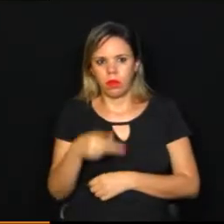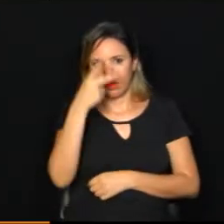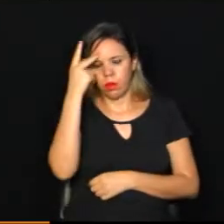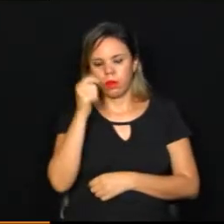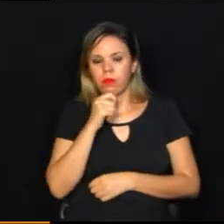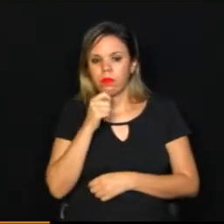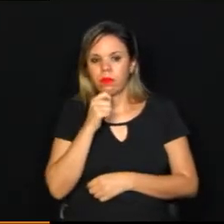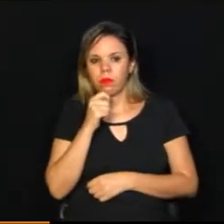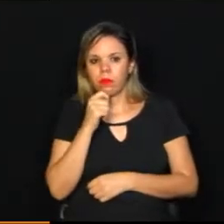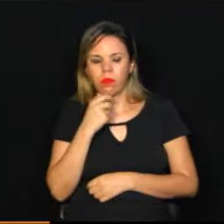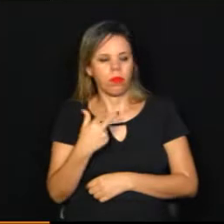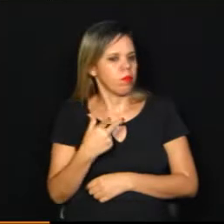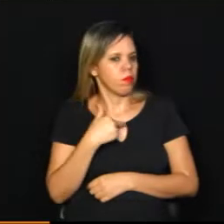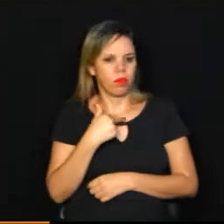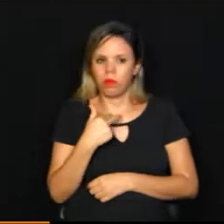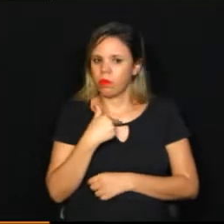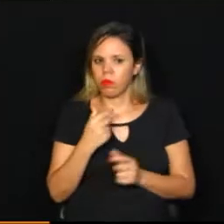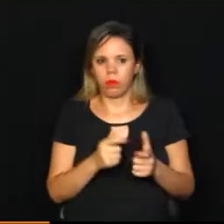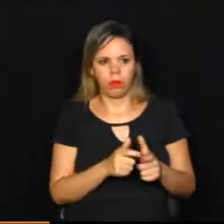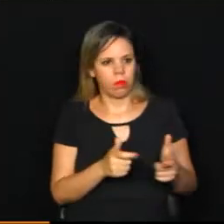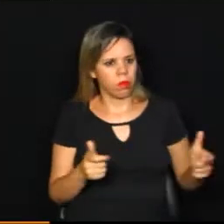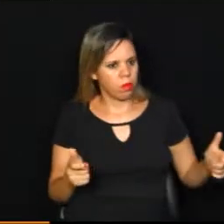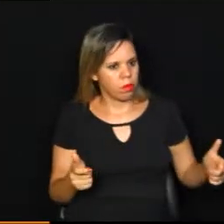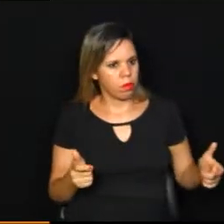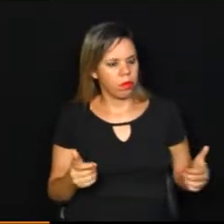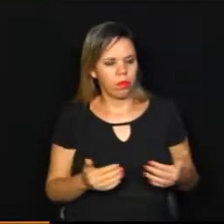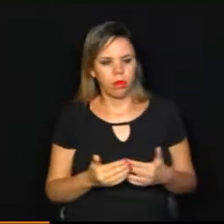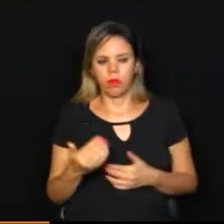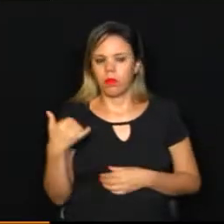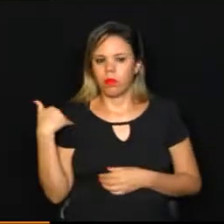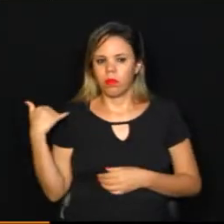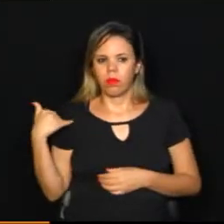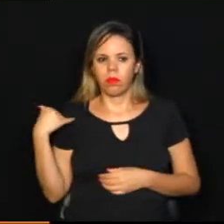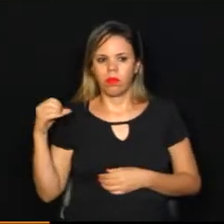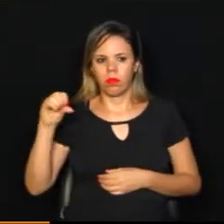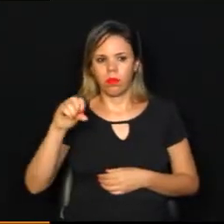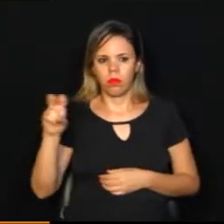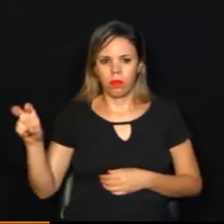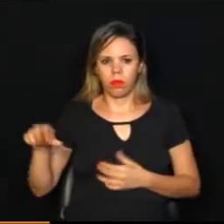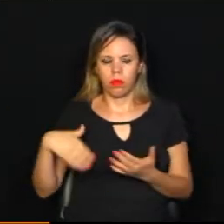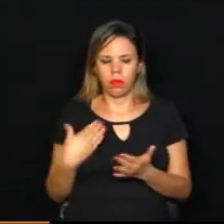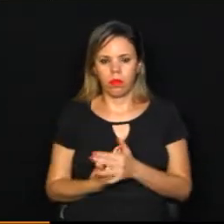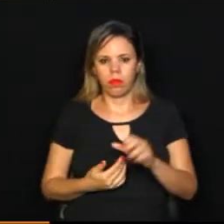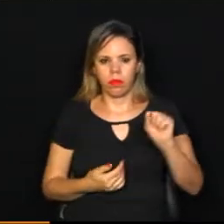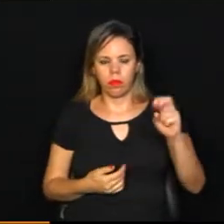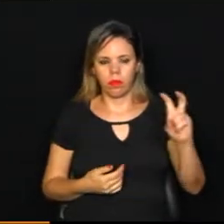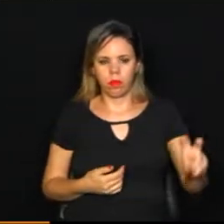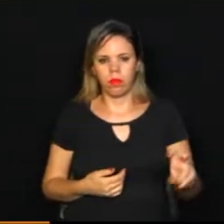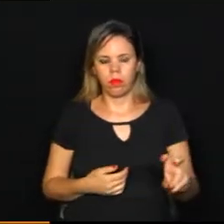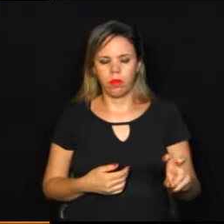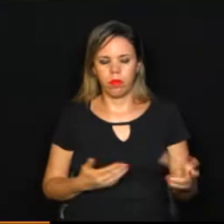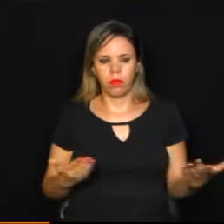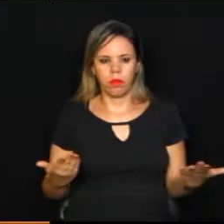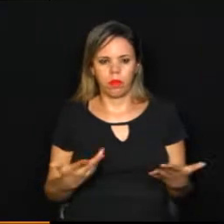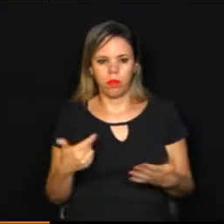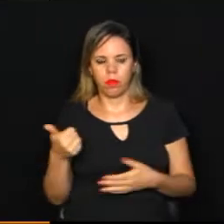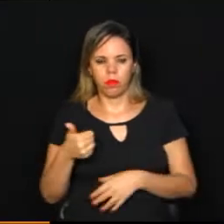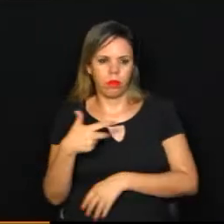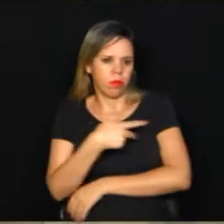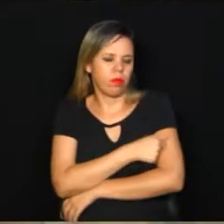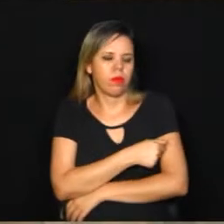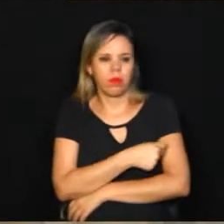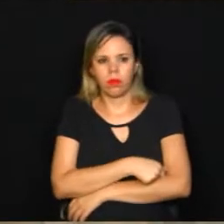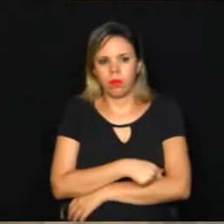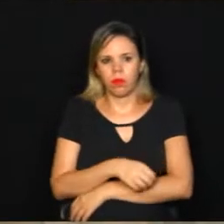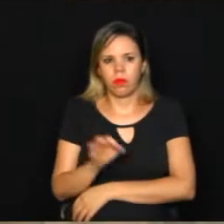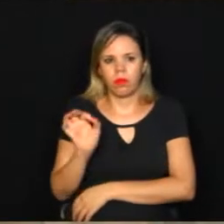enquanto não podemos ampliar, que é da faixa etária 95 a 85, que agora está tomando a primeira dose.